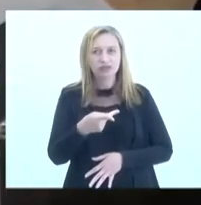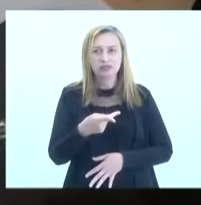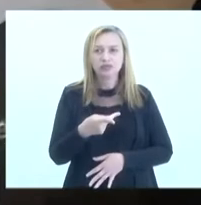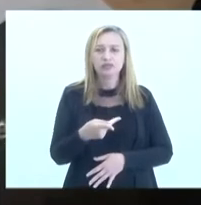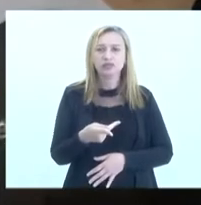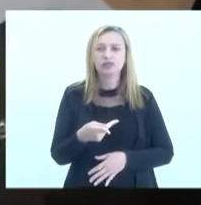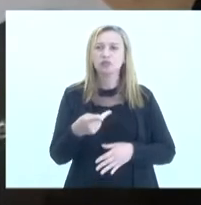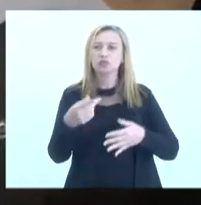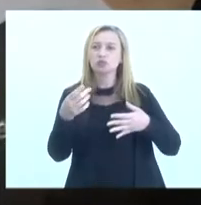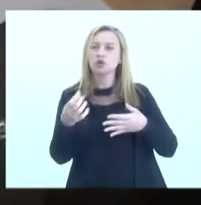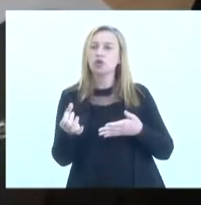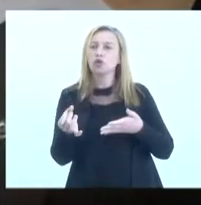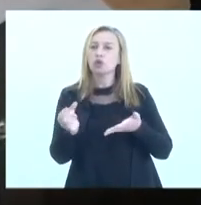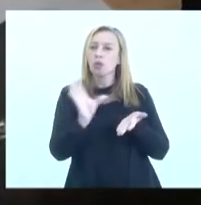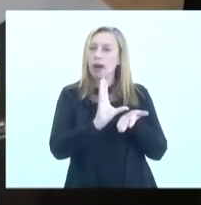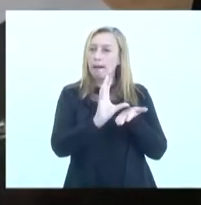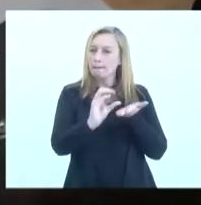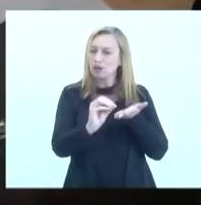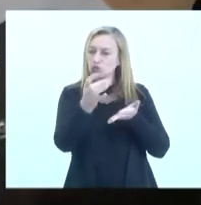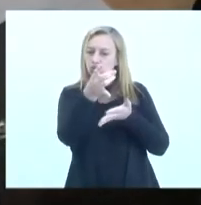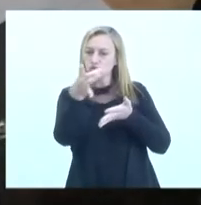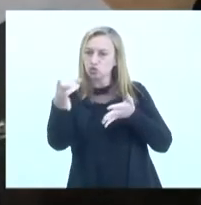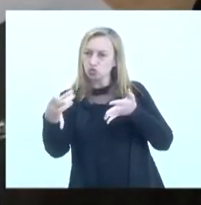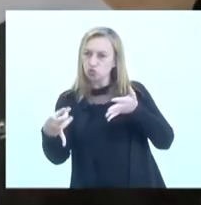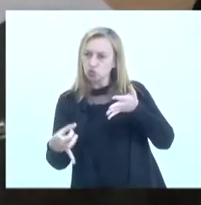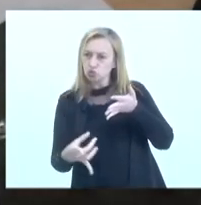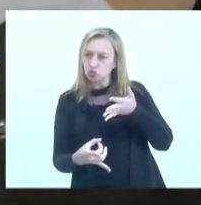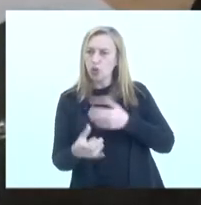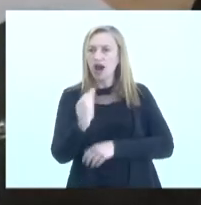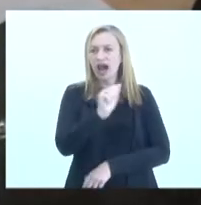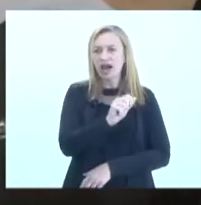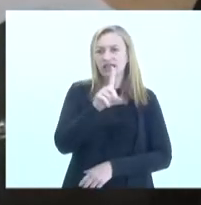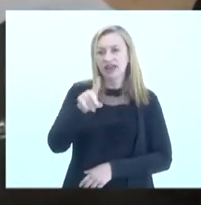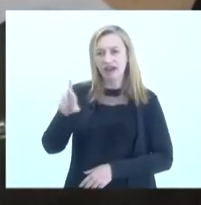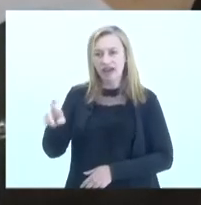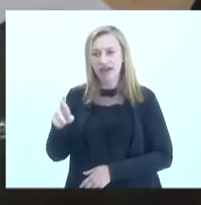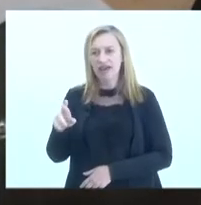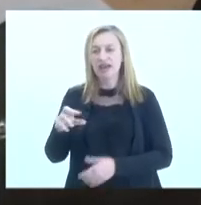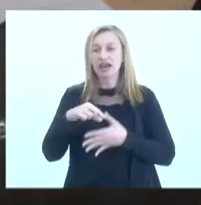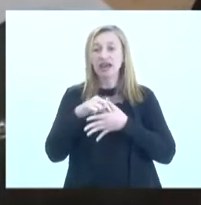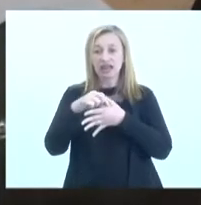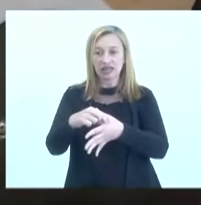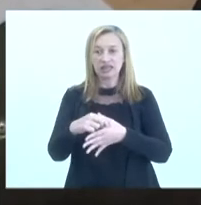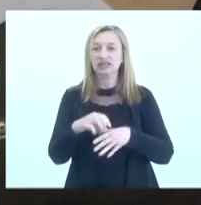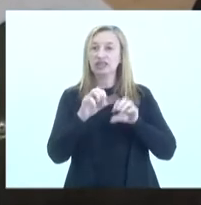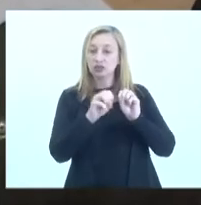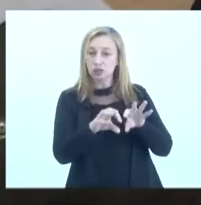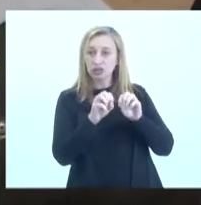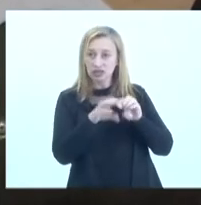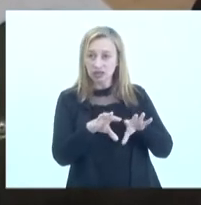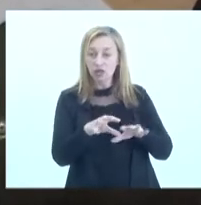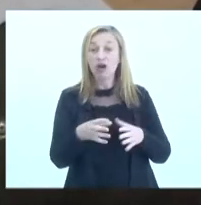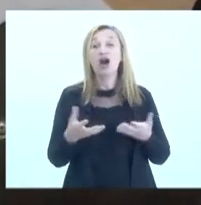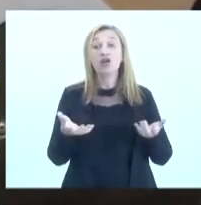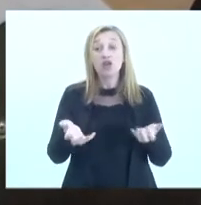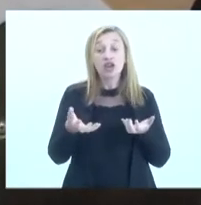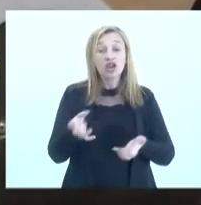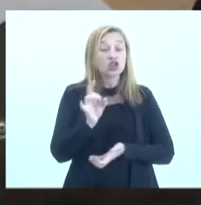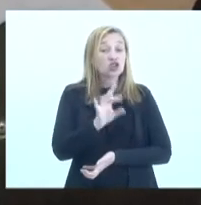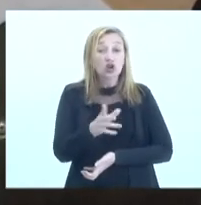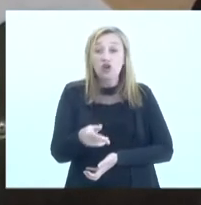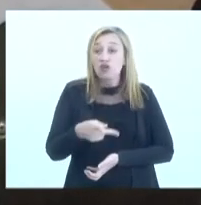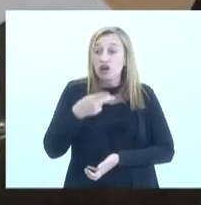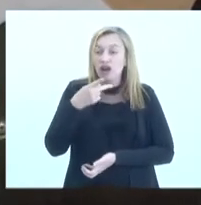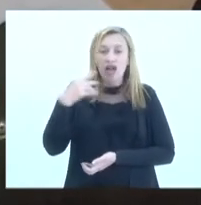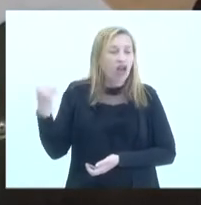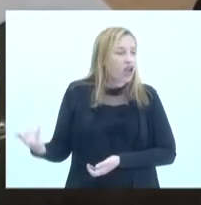as pautas, né, da ADR Líder, da educação. Eu quero apenas ressaltar